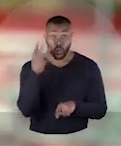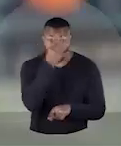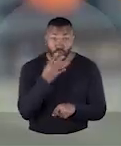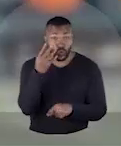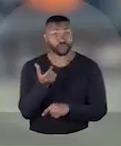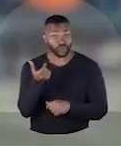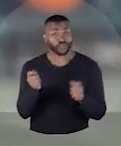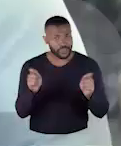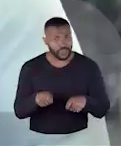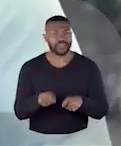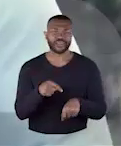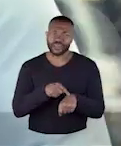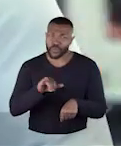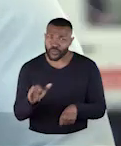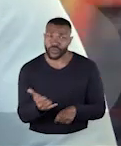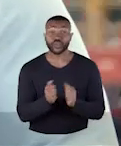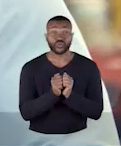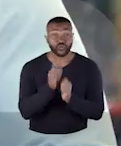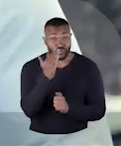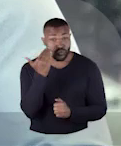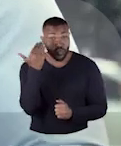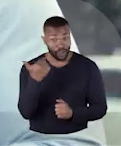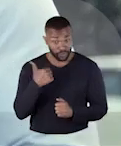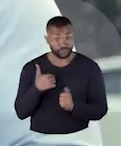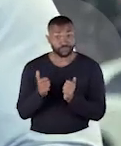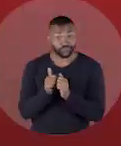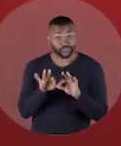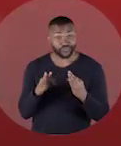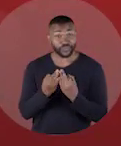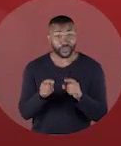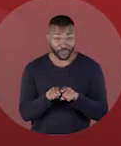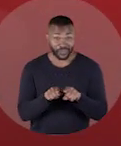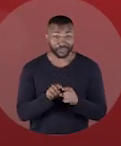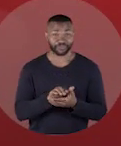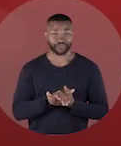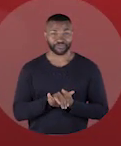com certeza. Dá mais tempo para você. Tô com o Gilmar Tatos, não sou eu com minha família aqui.